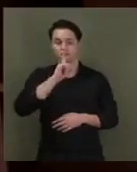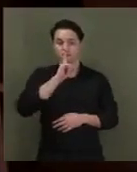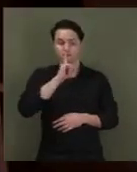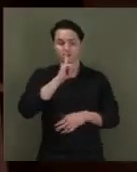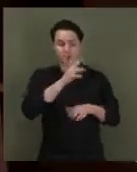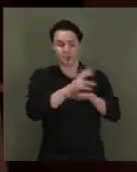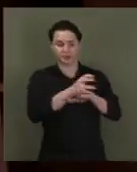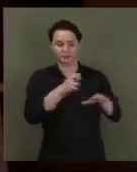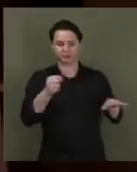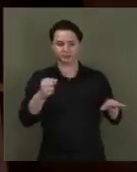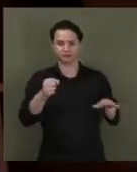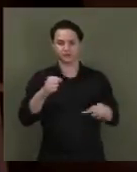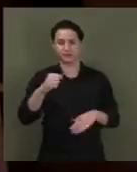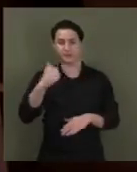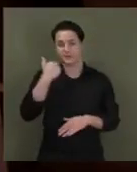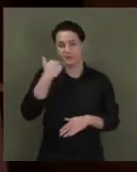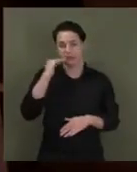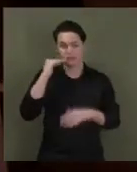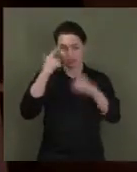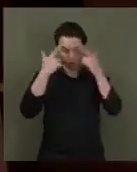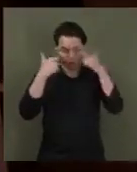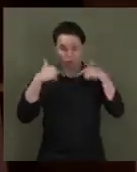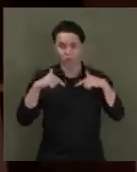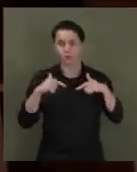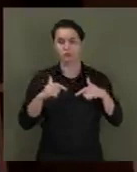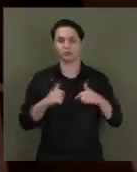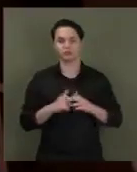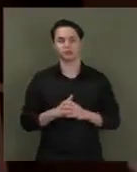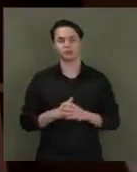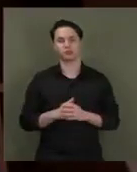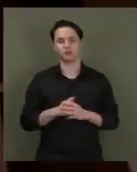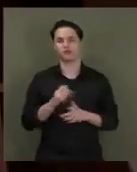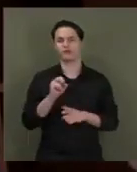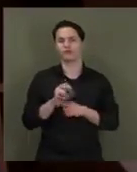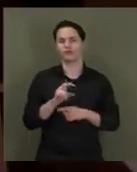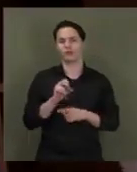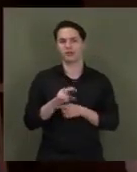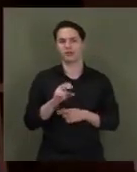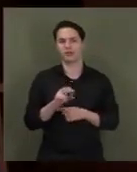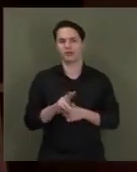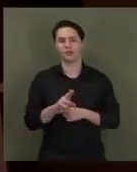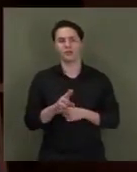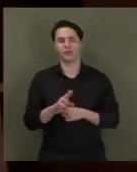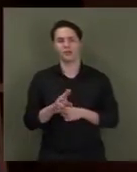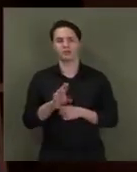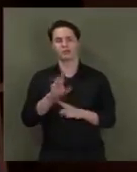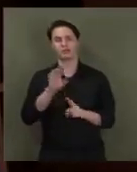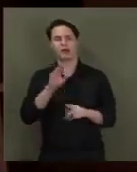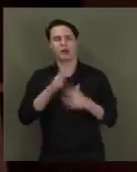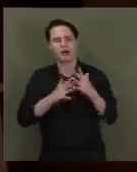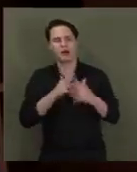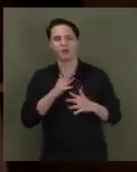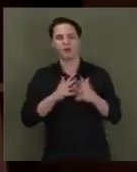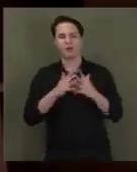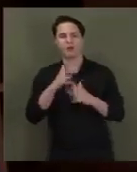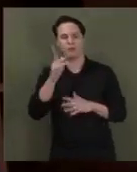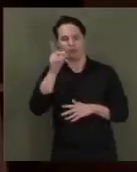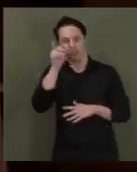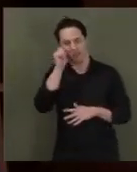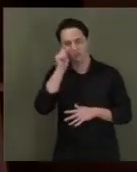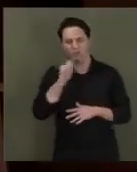na palidez do rosto, o veneno dos dias paralisando os sonhos. Senhor